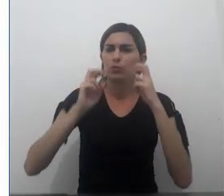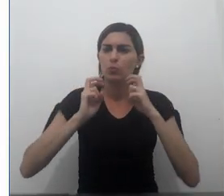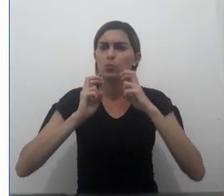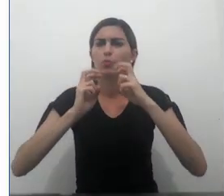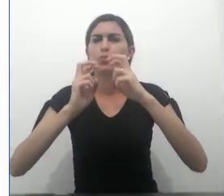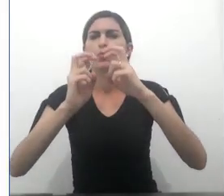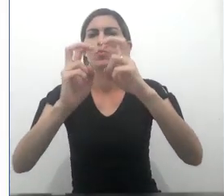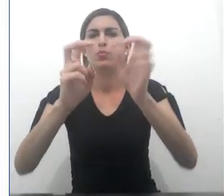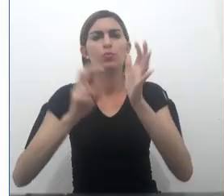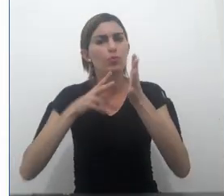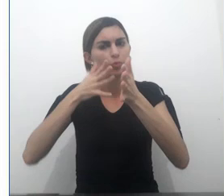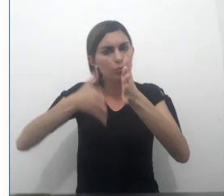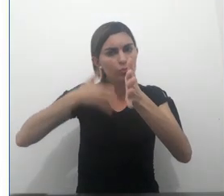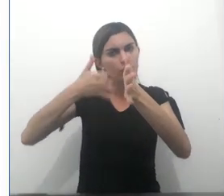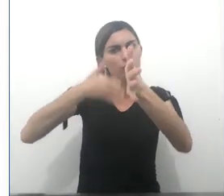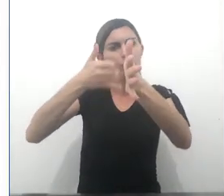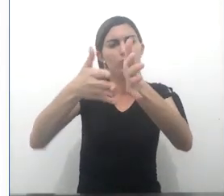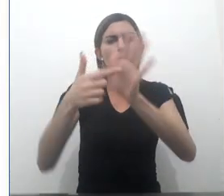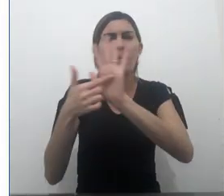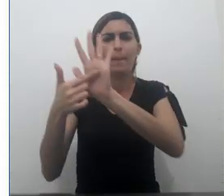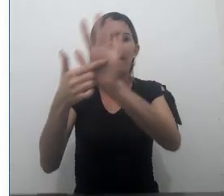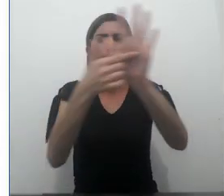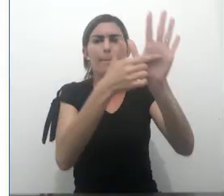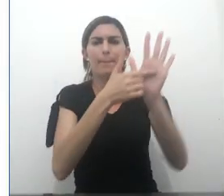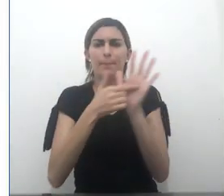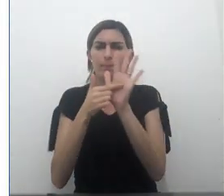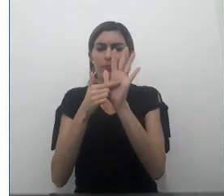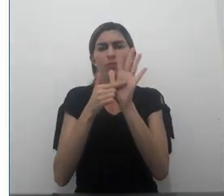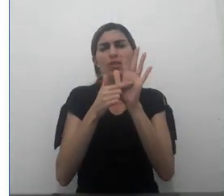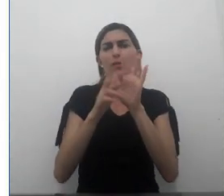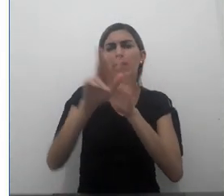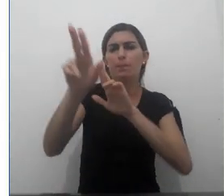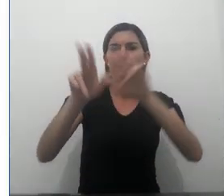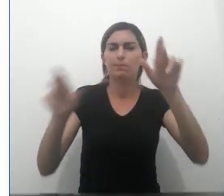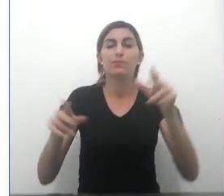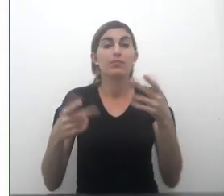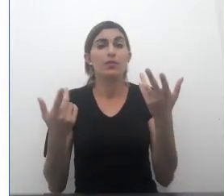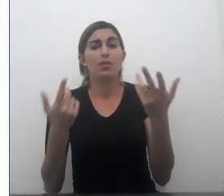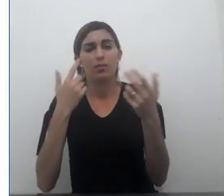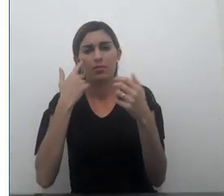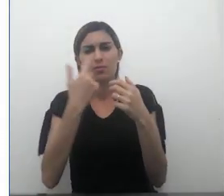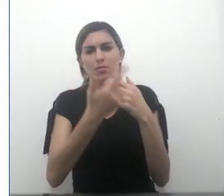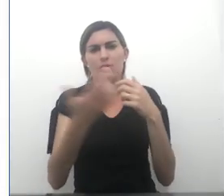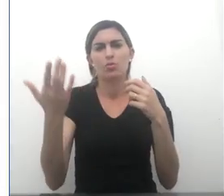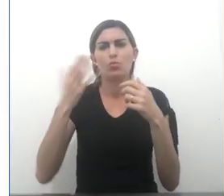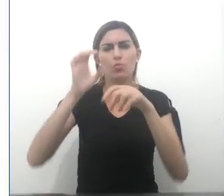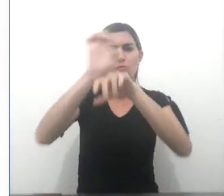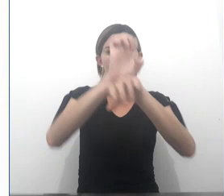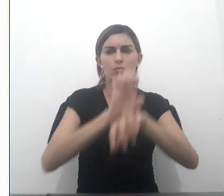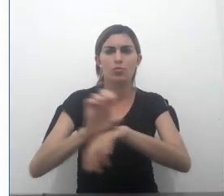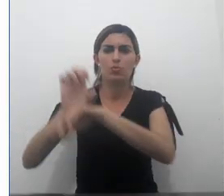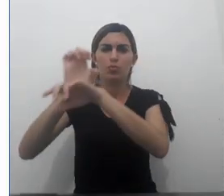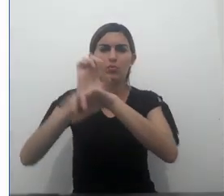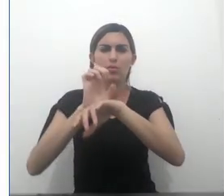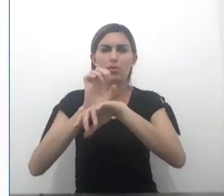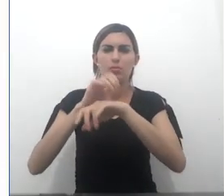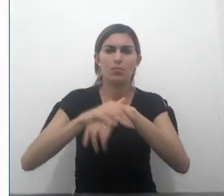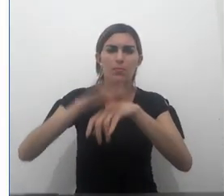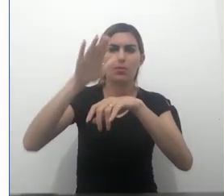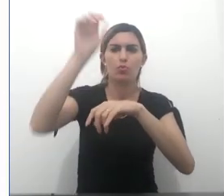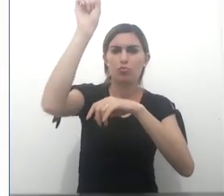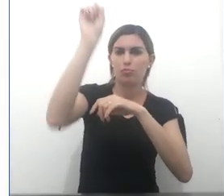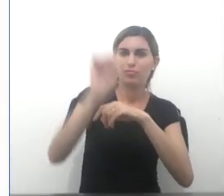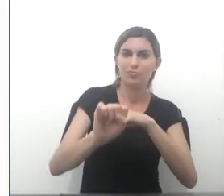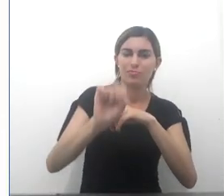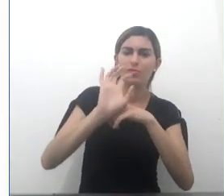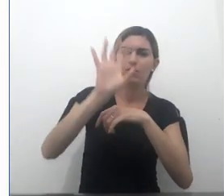As ferrovias apresentam-se são mal distribuídas, como a gente acabou de falar, né? Os estados